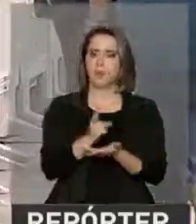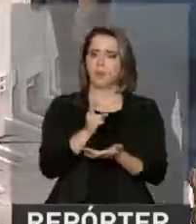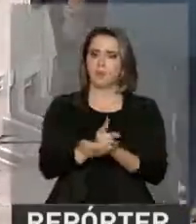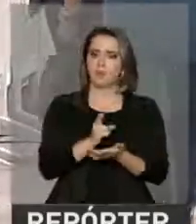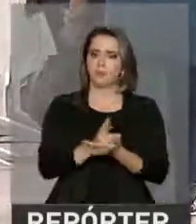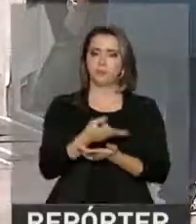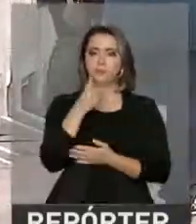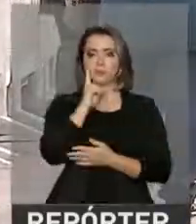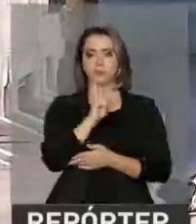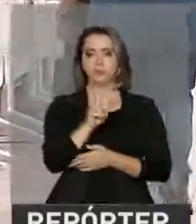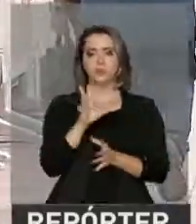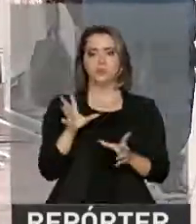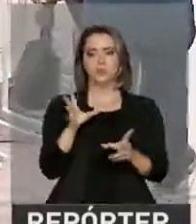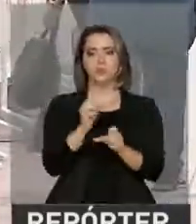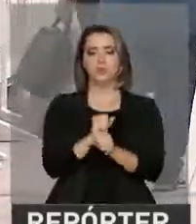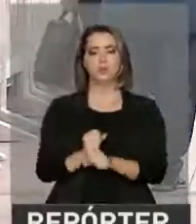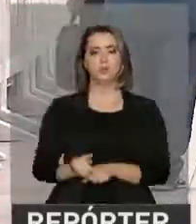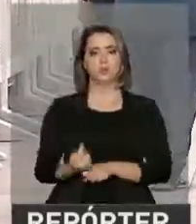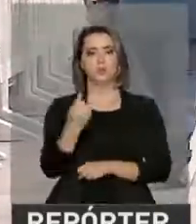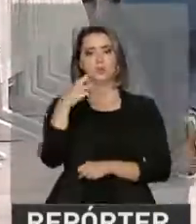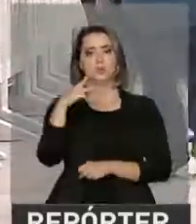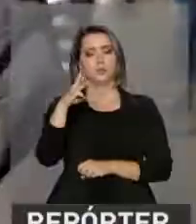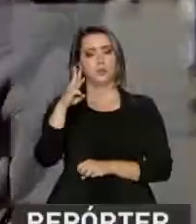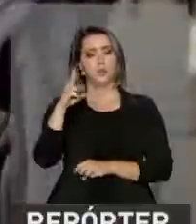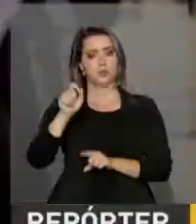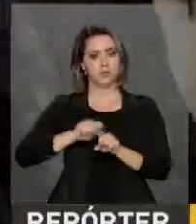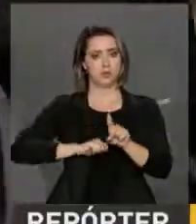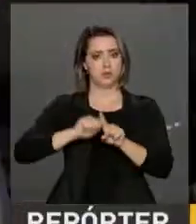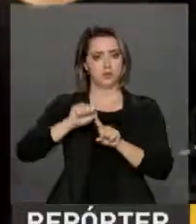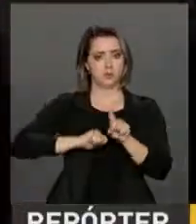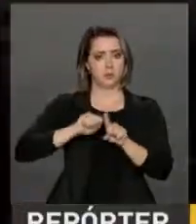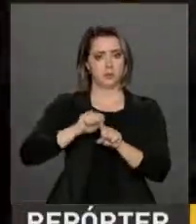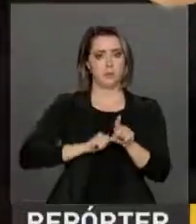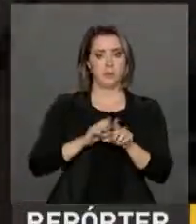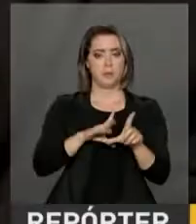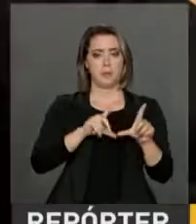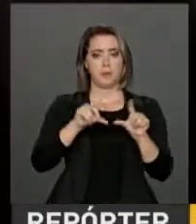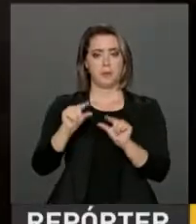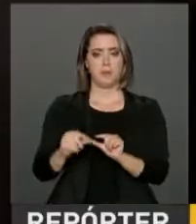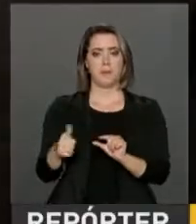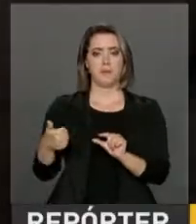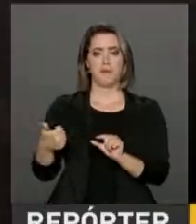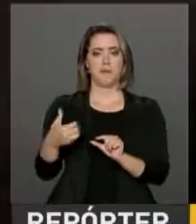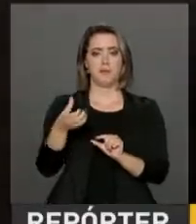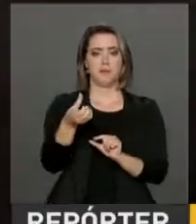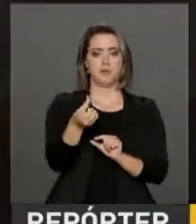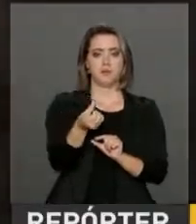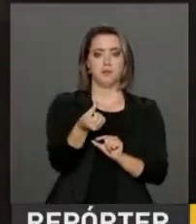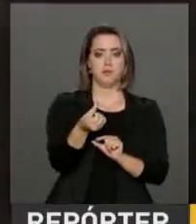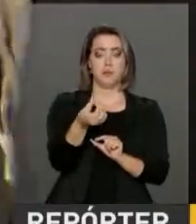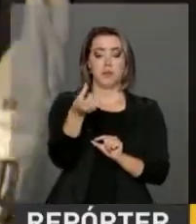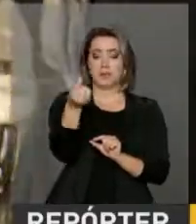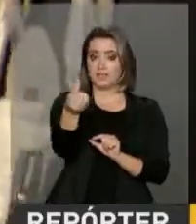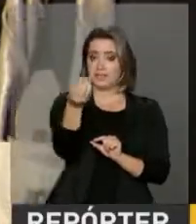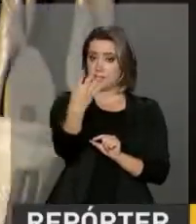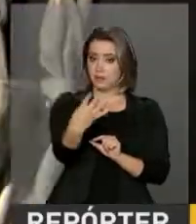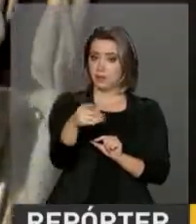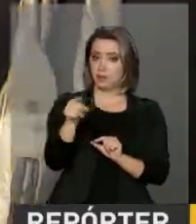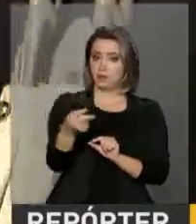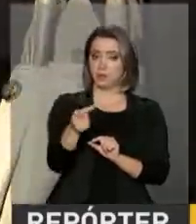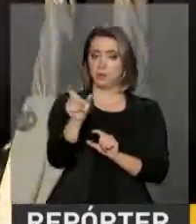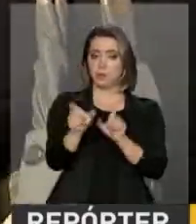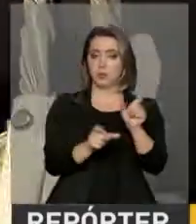quando se avalia o acumulado do primeiro trimestre do ano, que fechou com menos 64 mil postos, ante